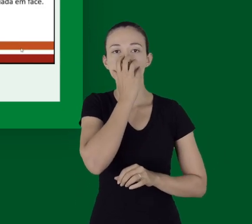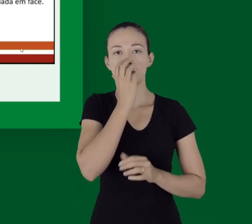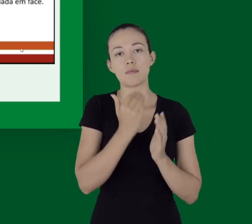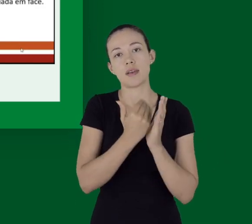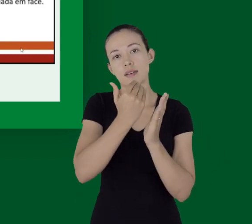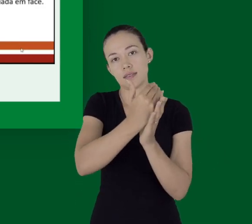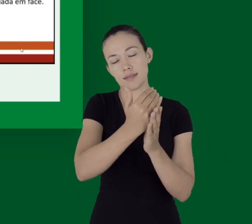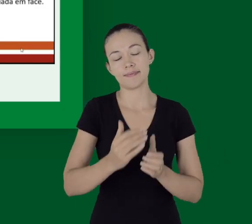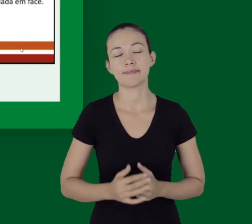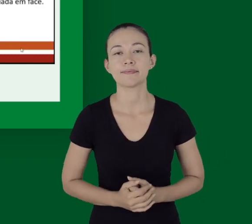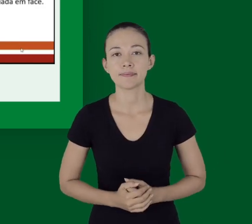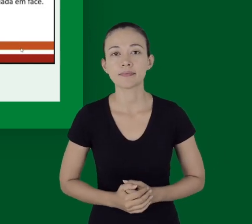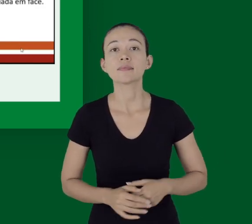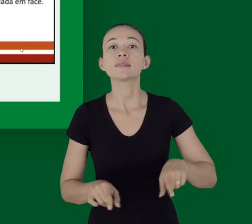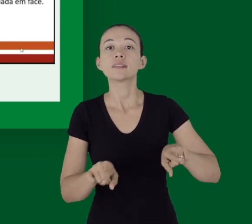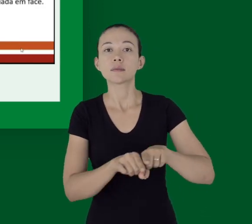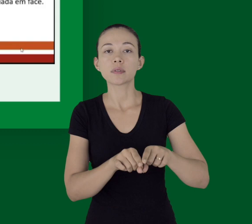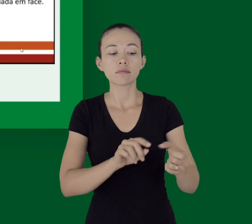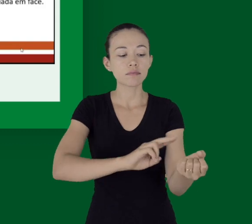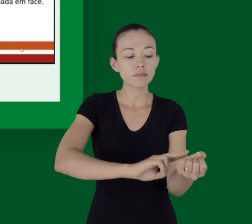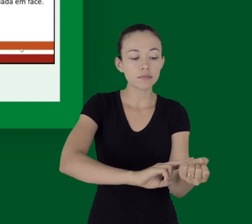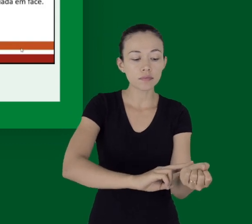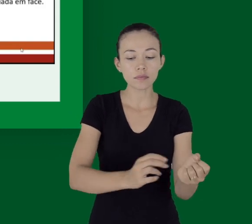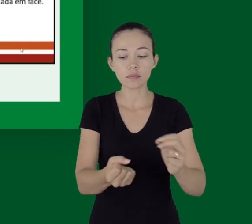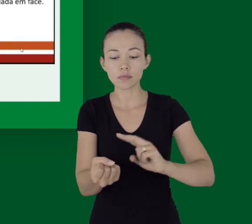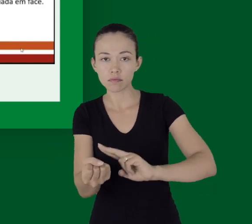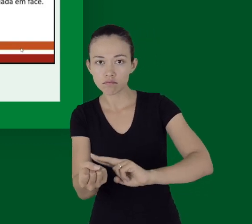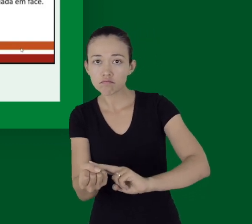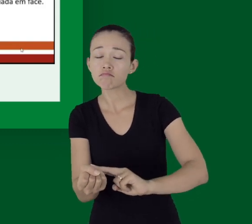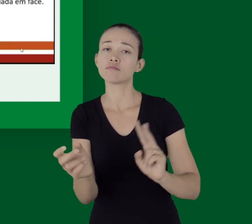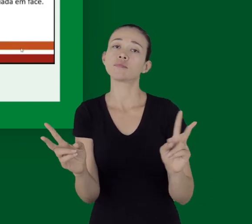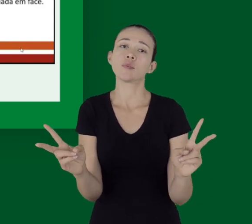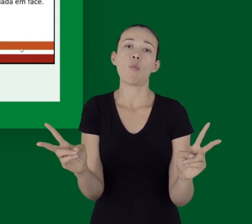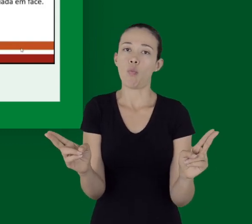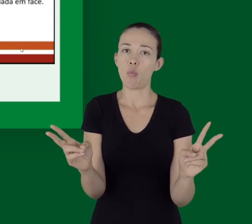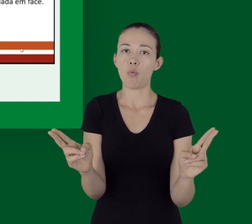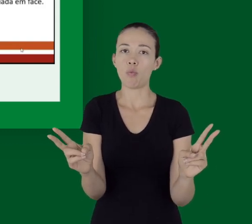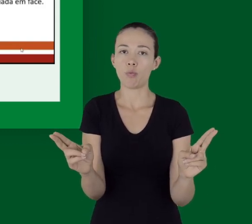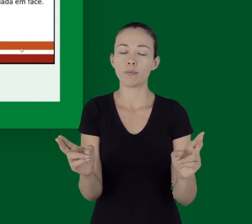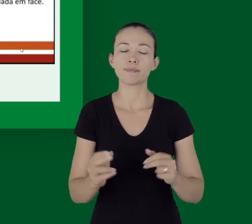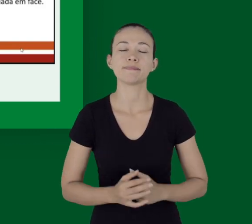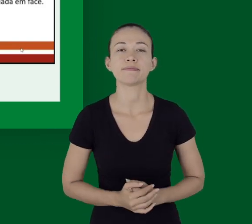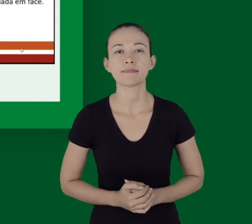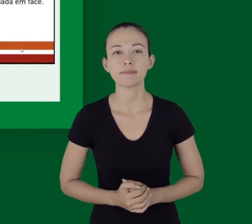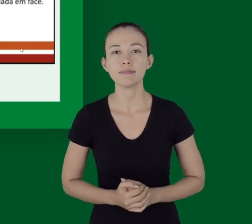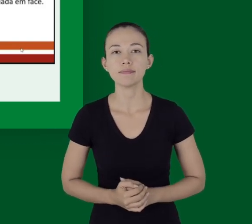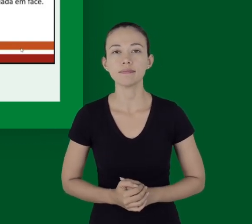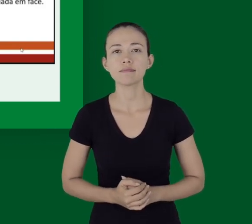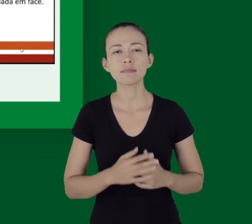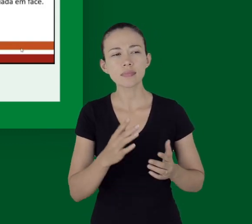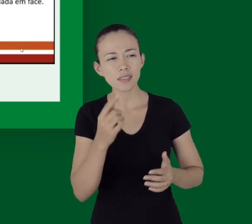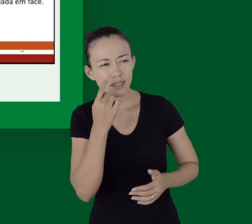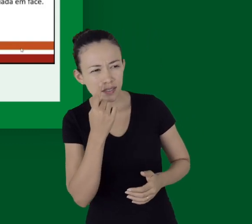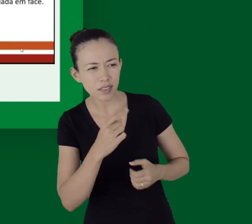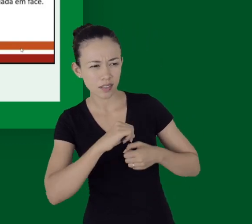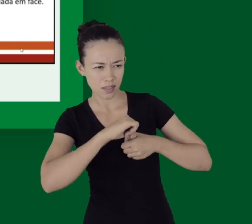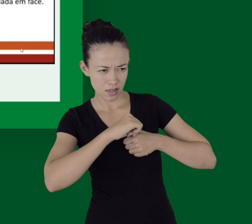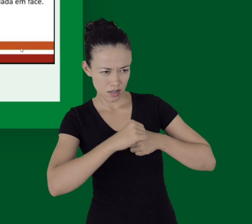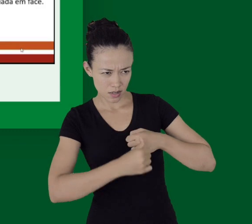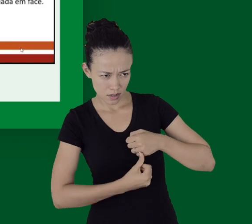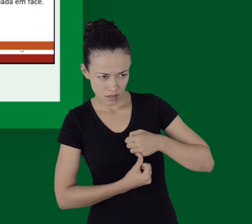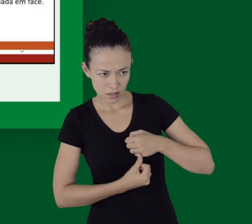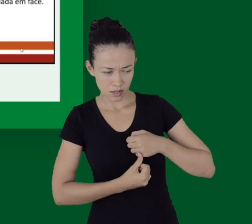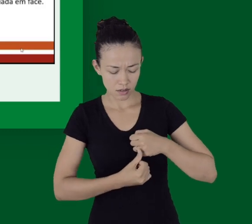litragem do catéter ou mudar para alto fluxo, né? Porque ficou pouco para o paciente. E os pulsos radiais dele